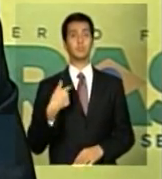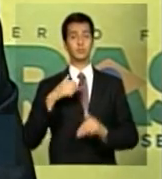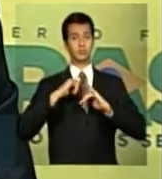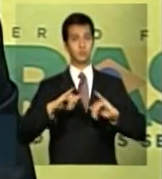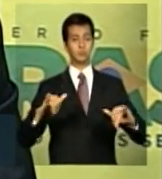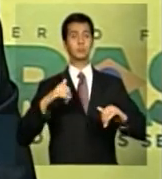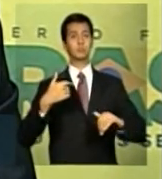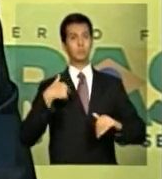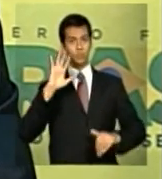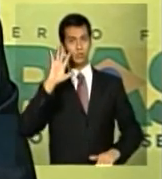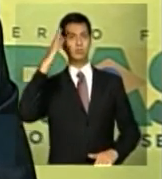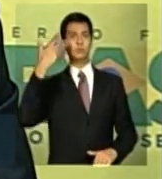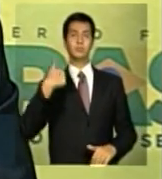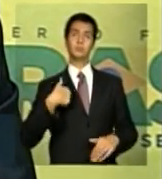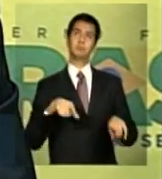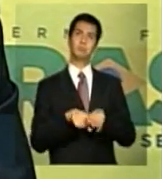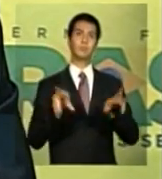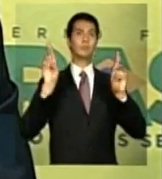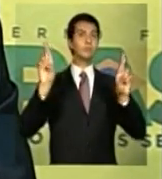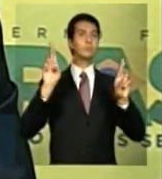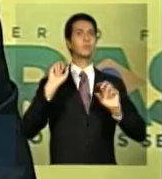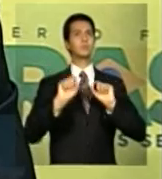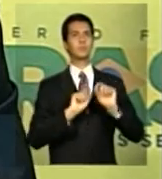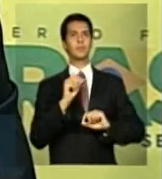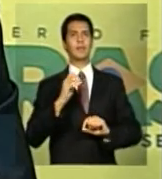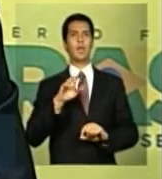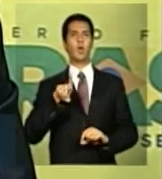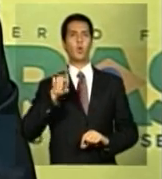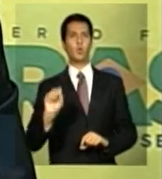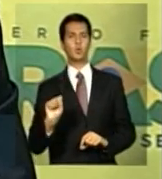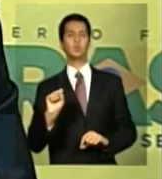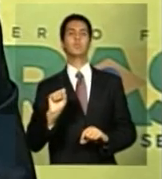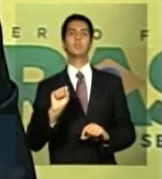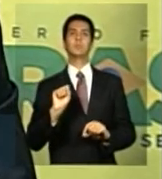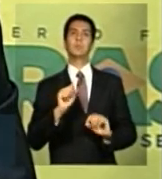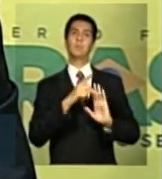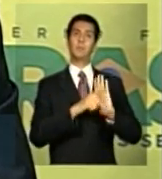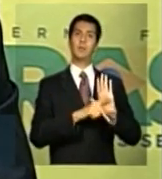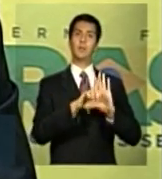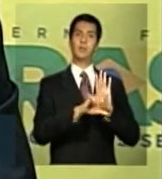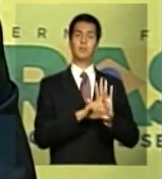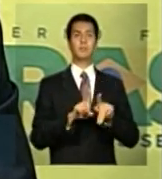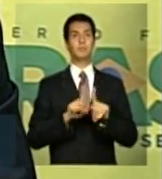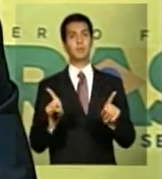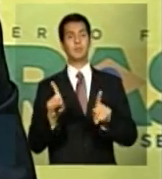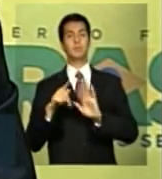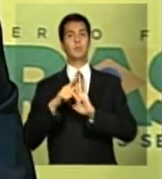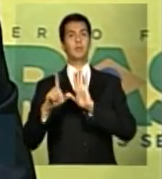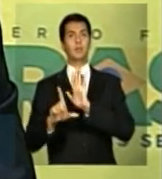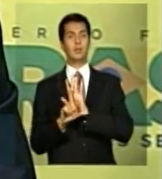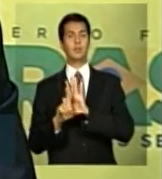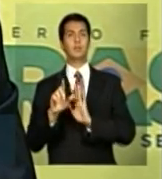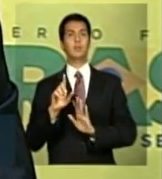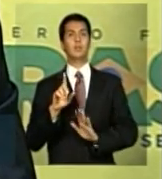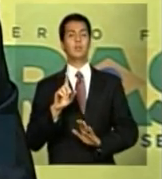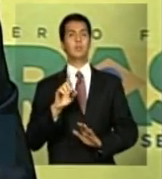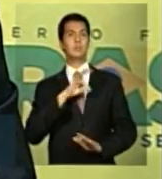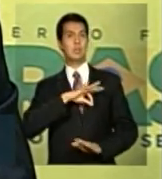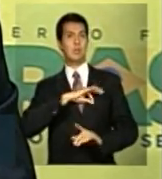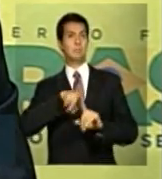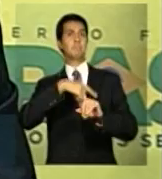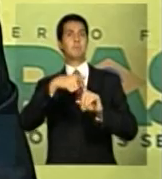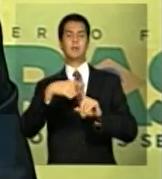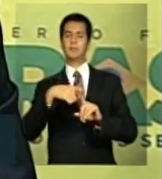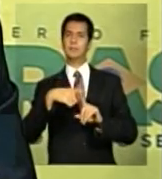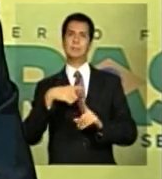otimista em relação ao PL dos cargos, mas estava absolutamente cético em relação ao PL do reajuste, e que